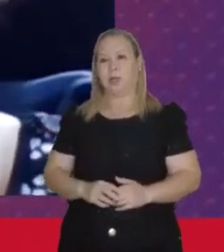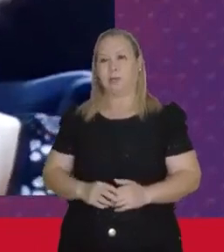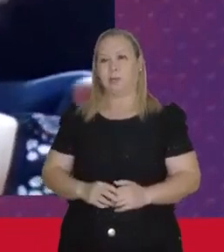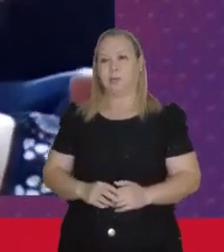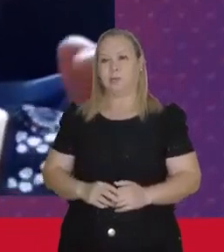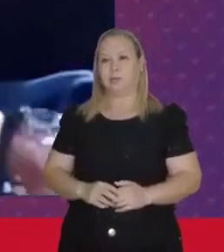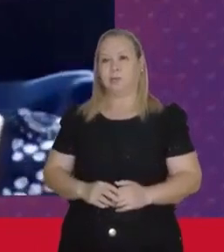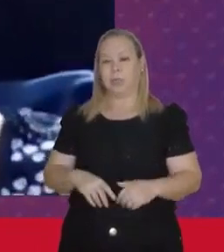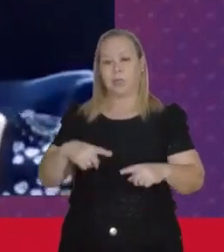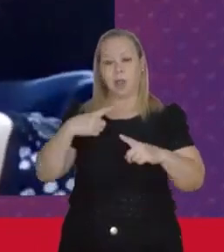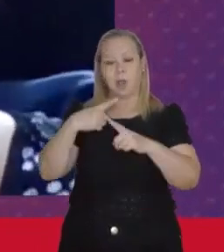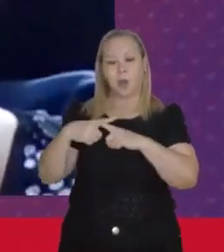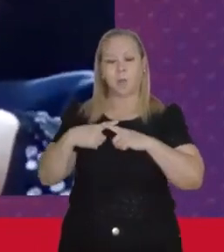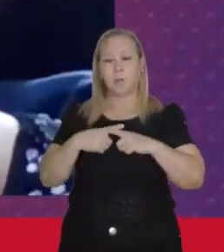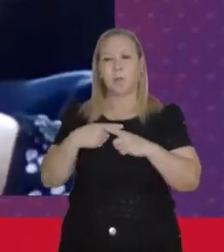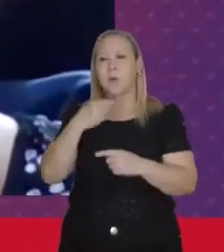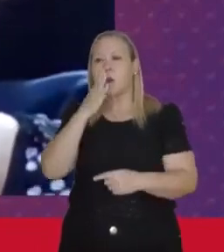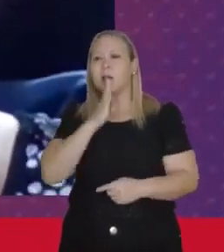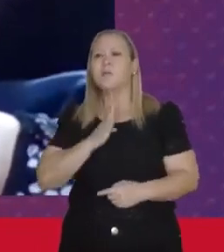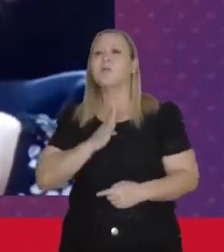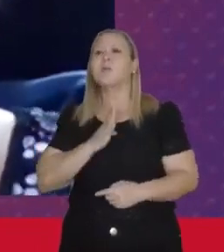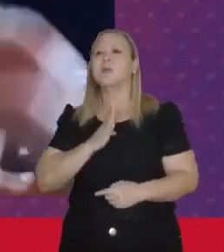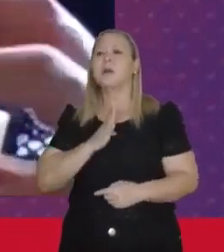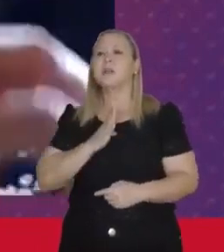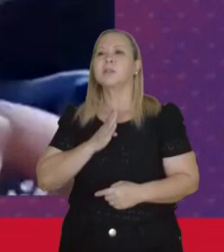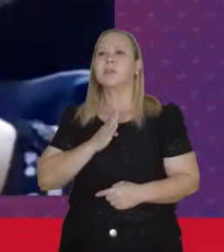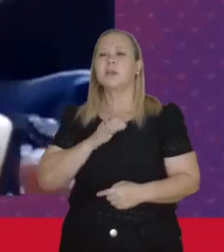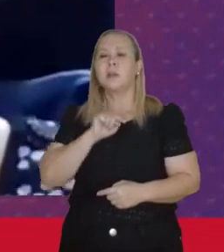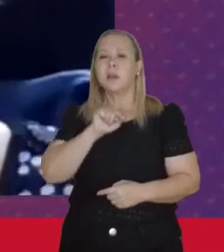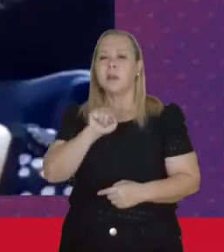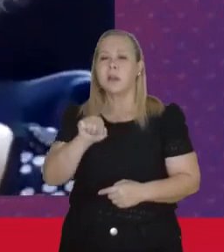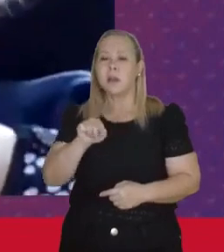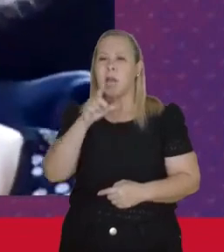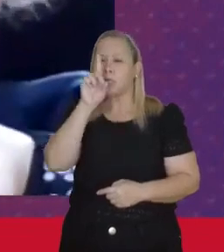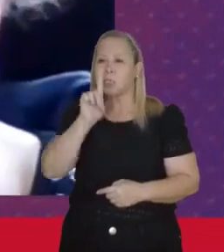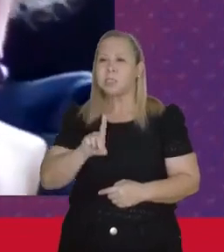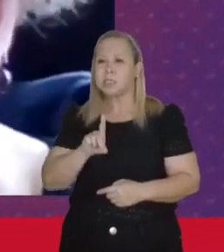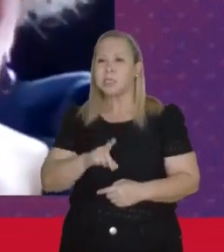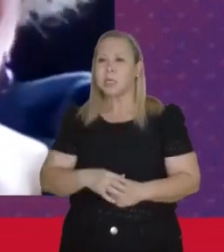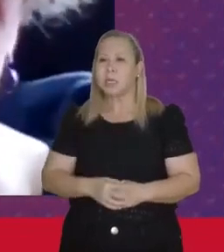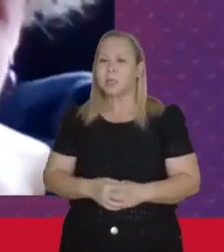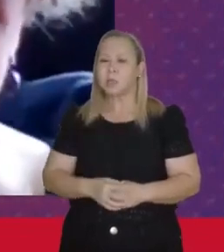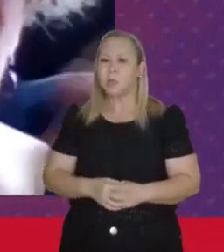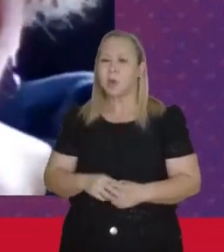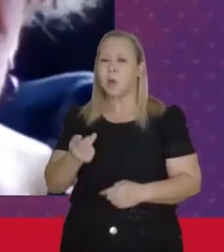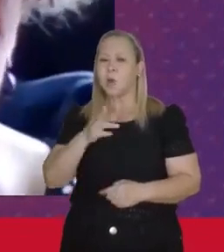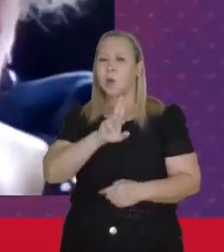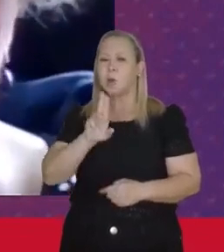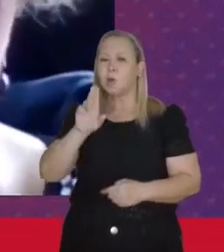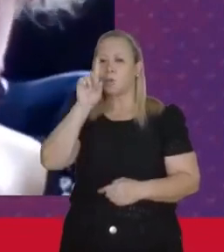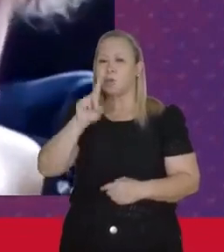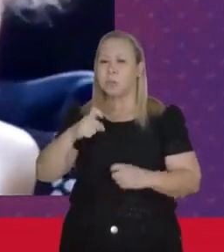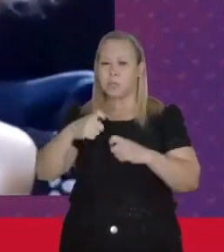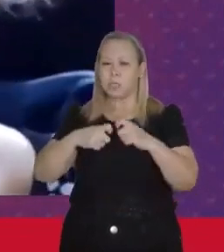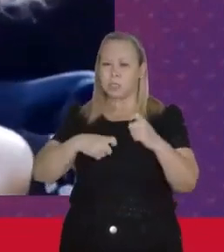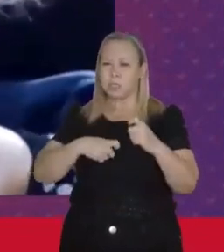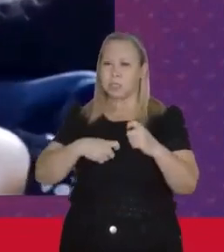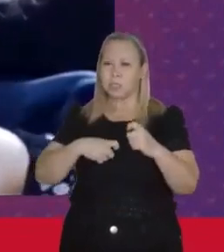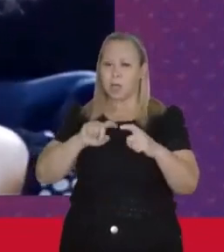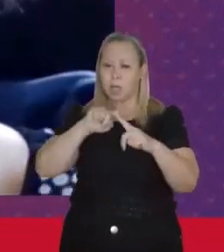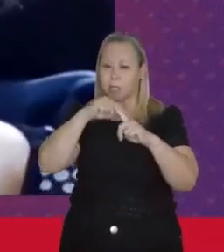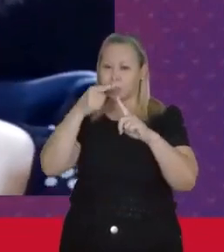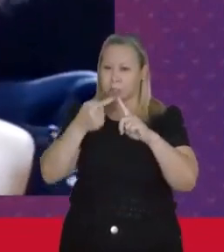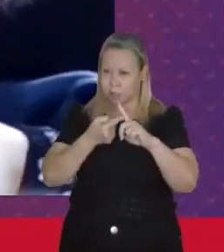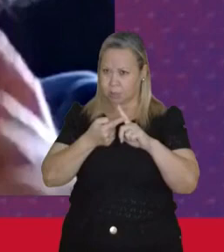Porque, no Brasil, esses direitos, que eu chamo de direitos sexuais e